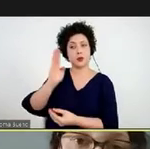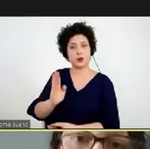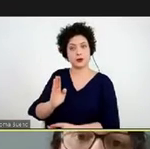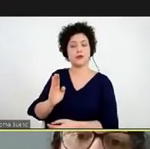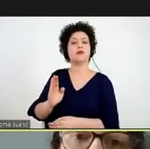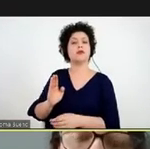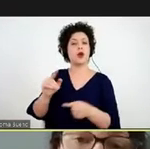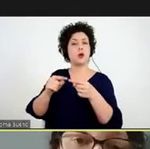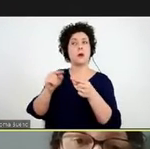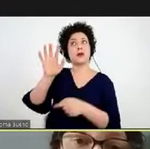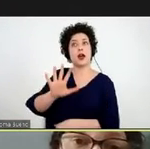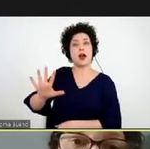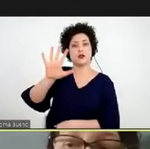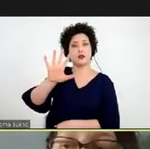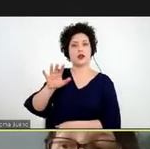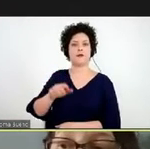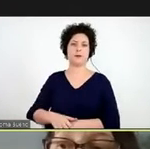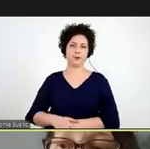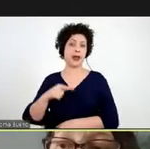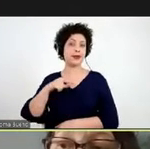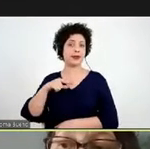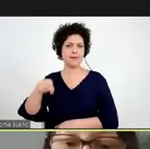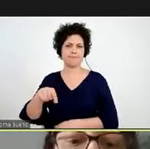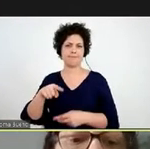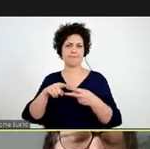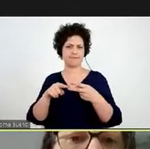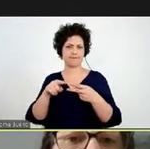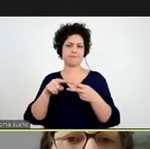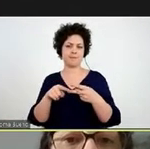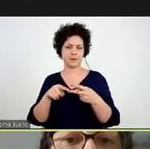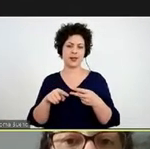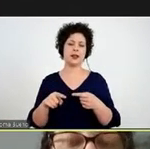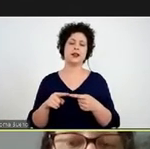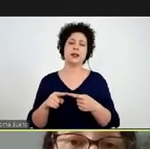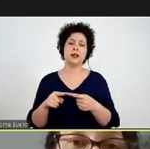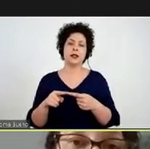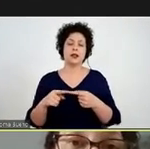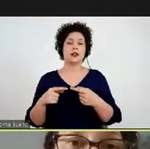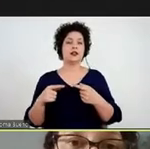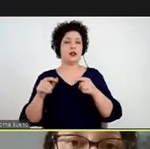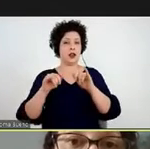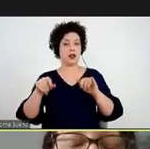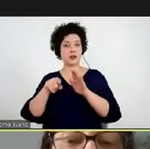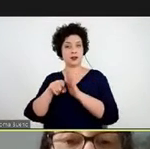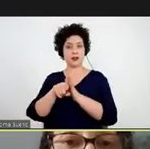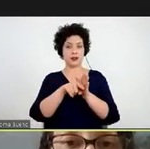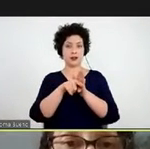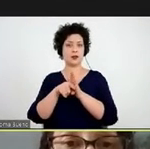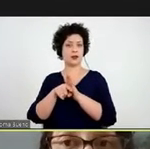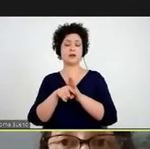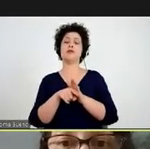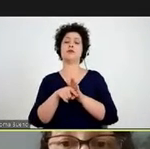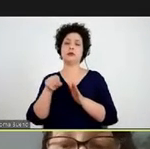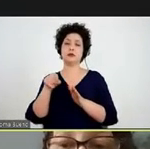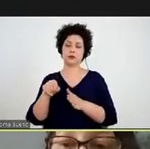nacional. Uma última observação antes de passar para as análises. É preciso dizer que essa pesquisa foi totalmente